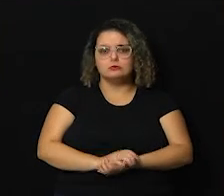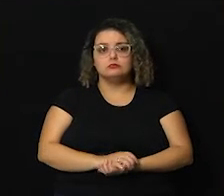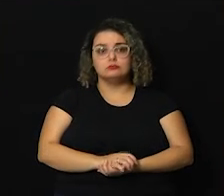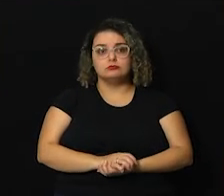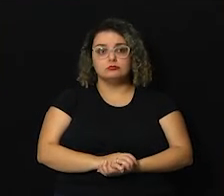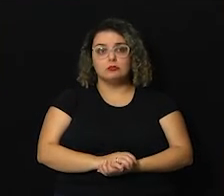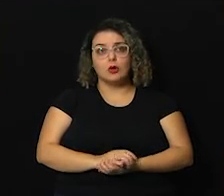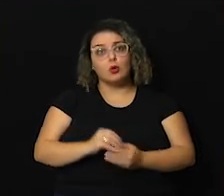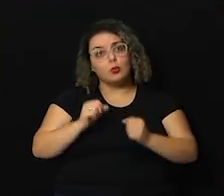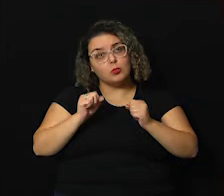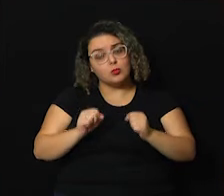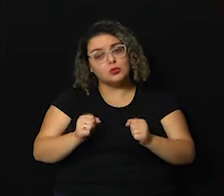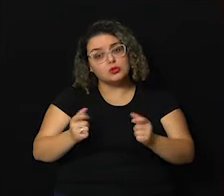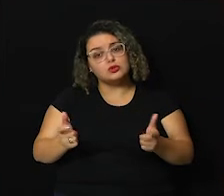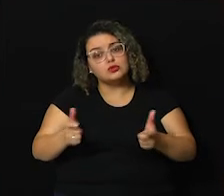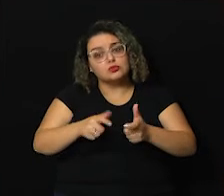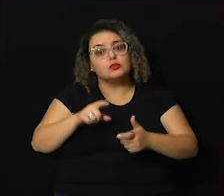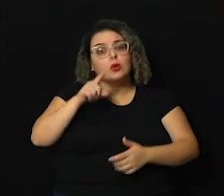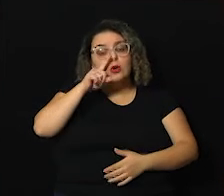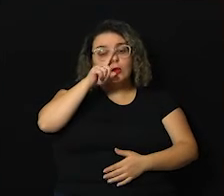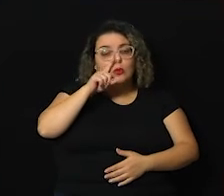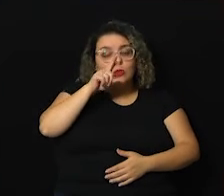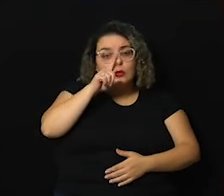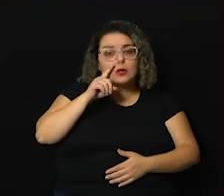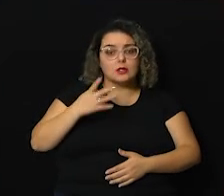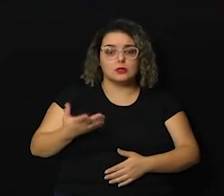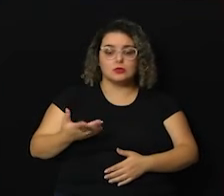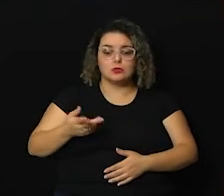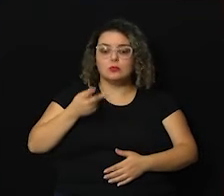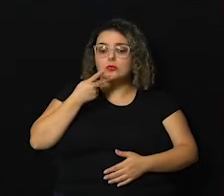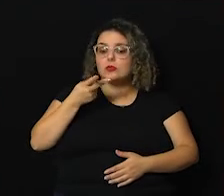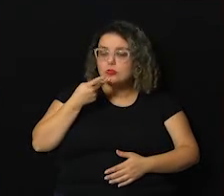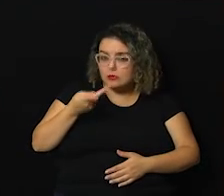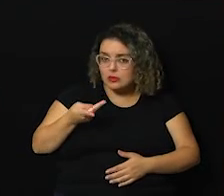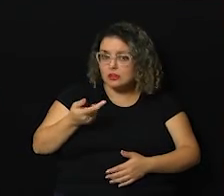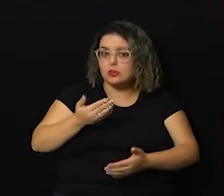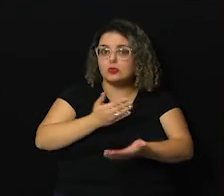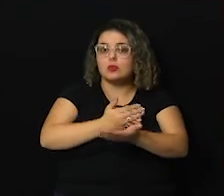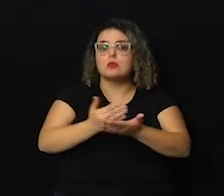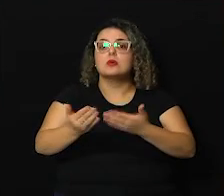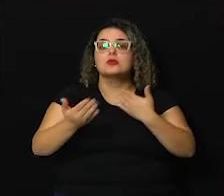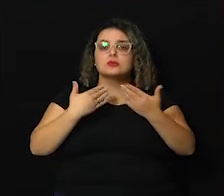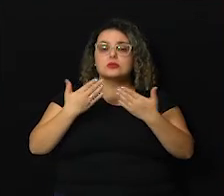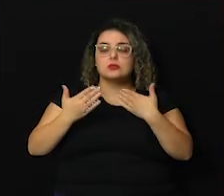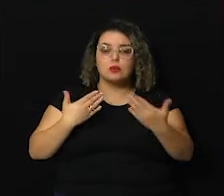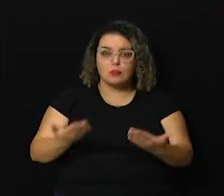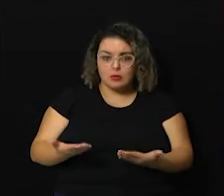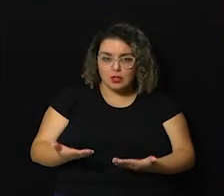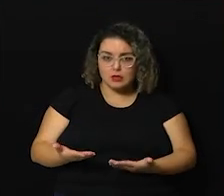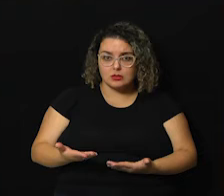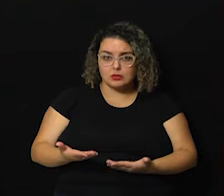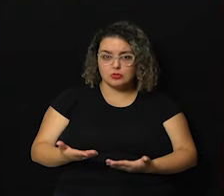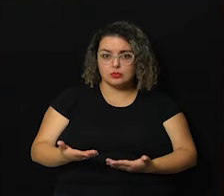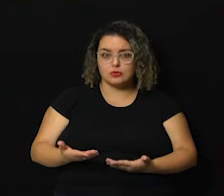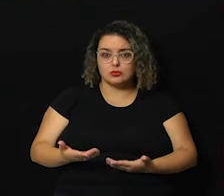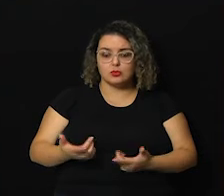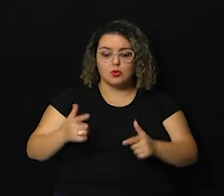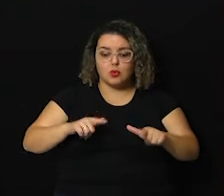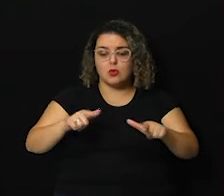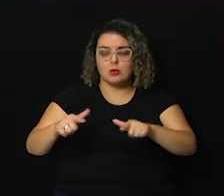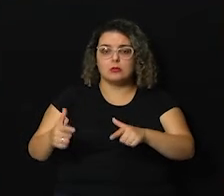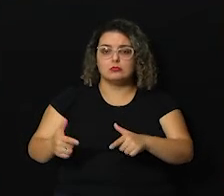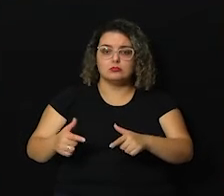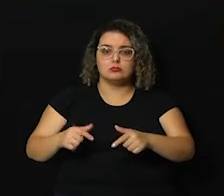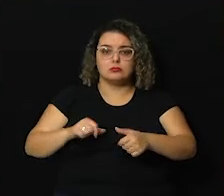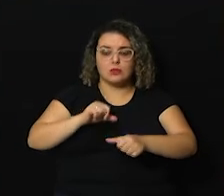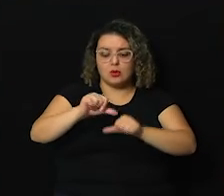É possível você reduzir o risco, tá? Como eu falei no início da nossa conversa, né? De onde vem o câncer? O câncer vem